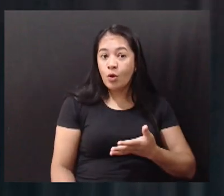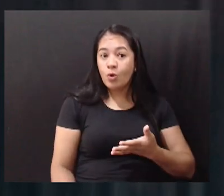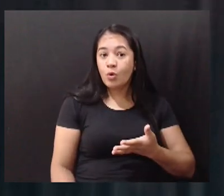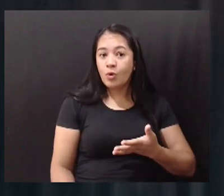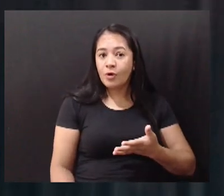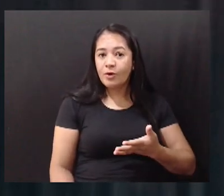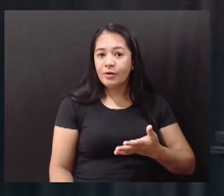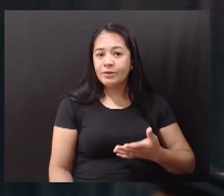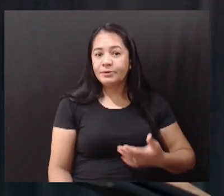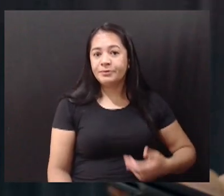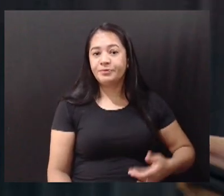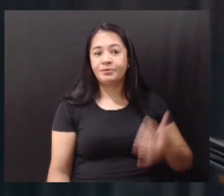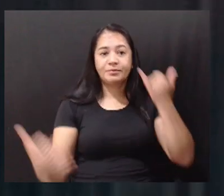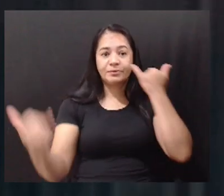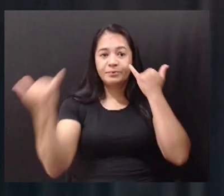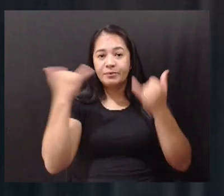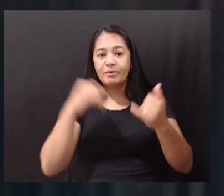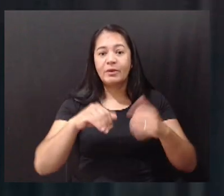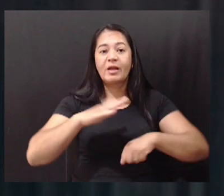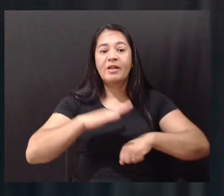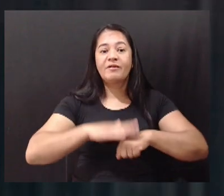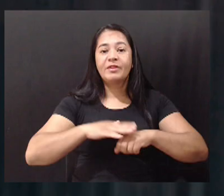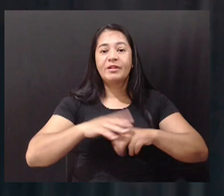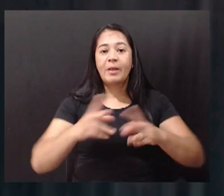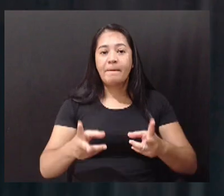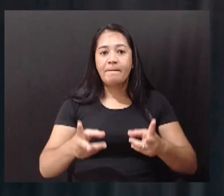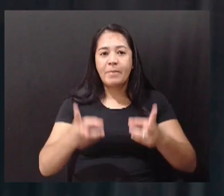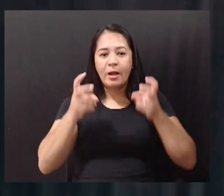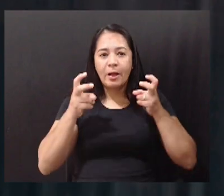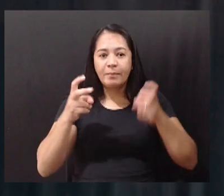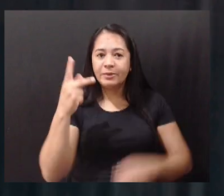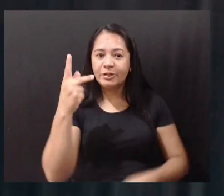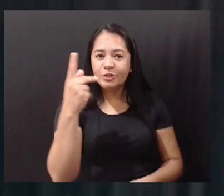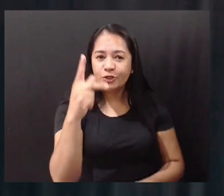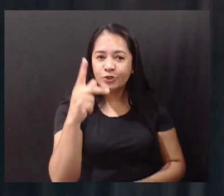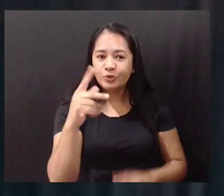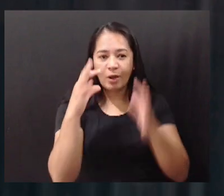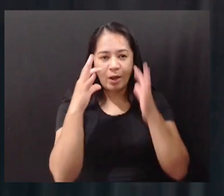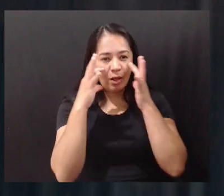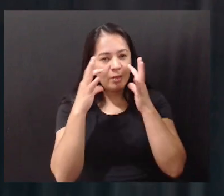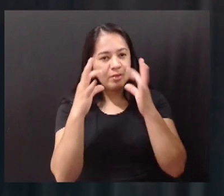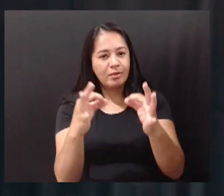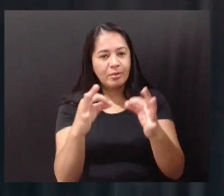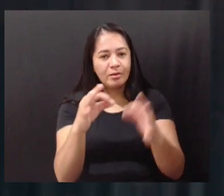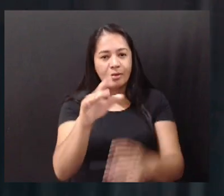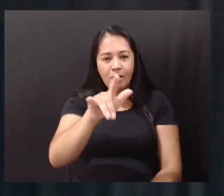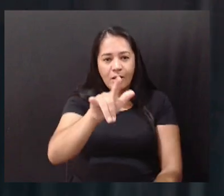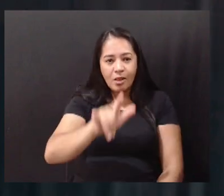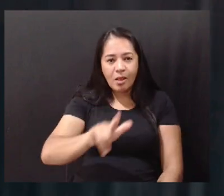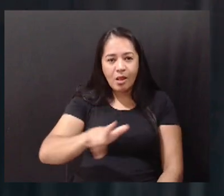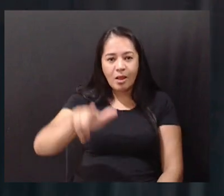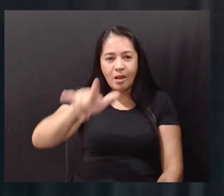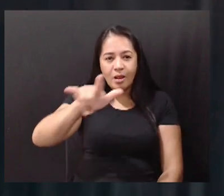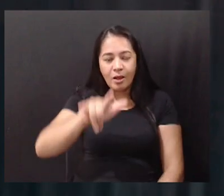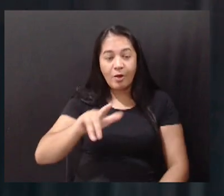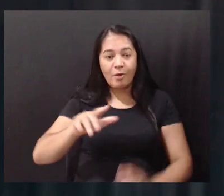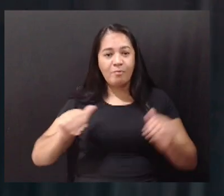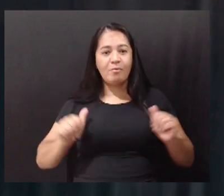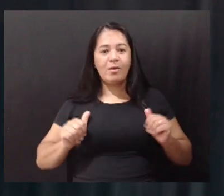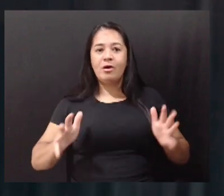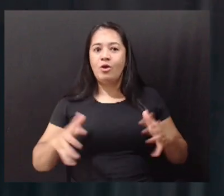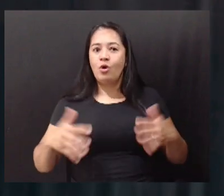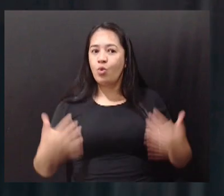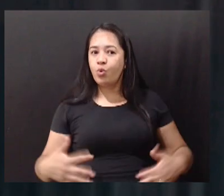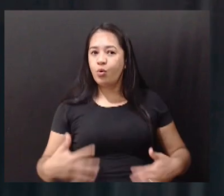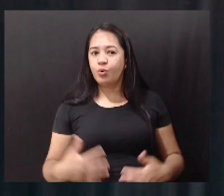ela é feita para captar a sua atenção, para te produzir uma reação muito intensa. E a cada